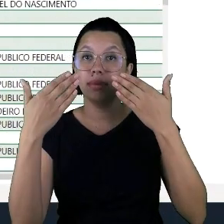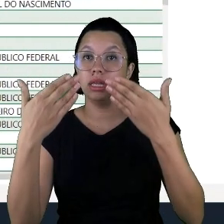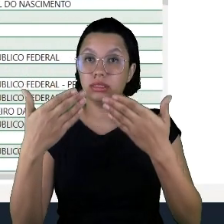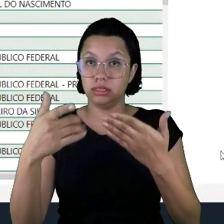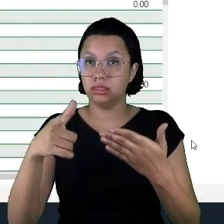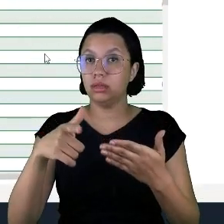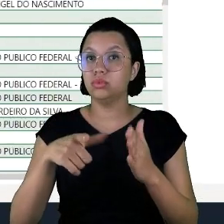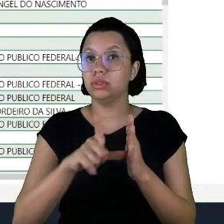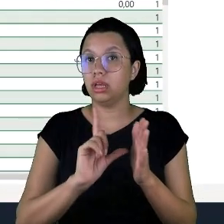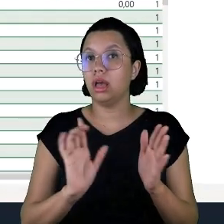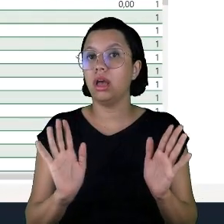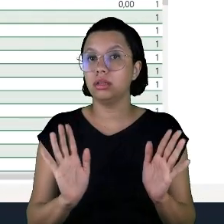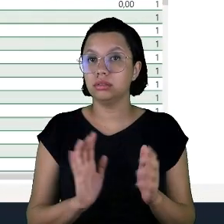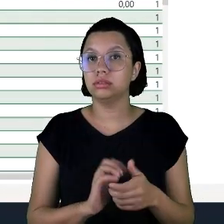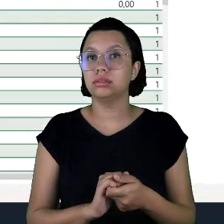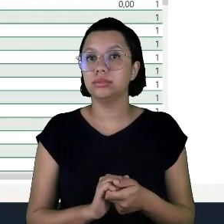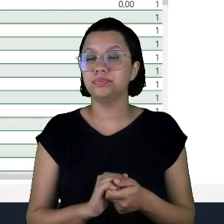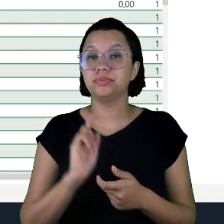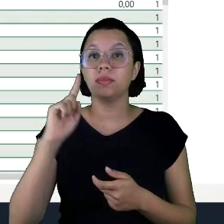apresentamos anteriormente.